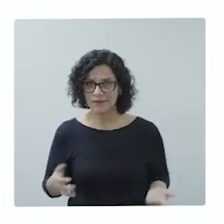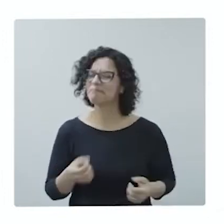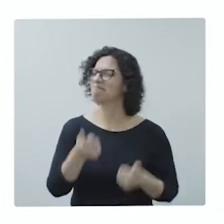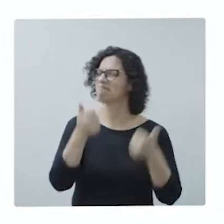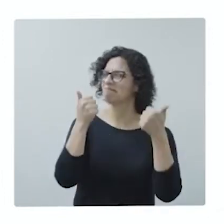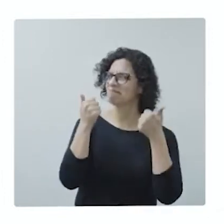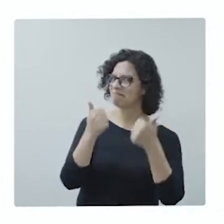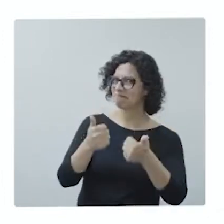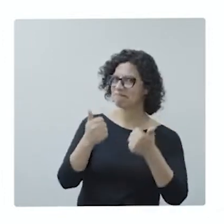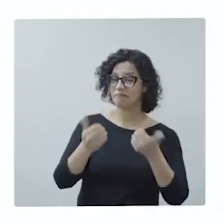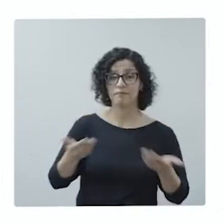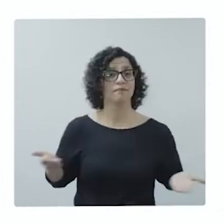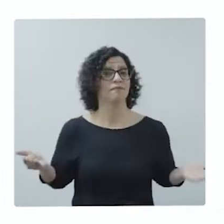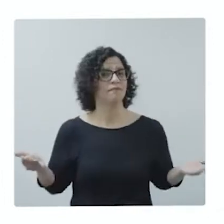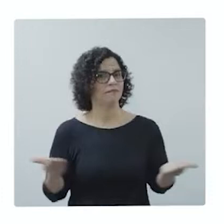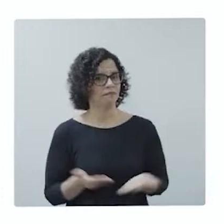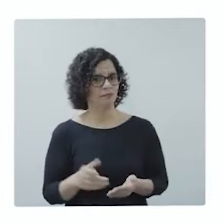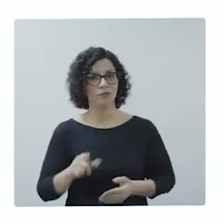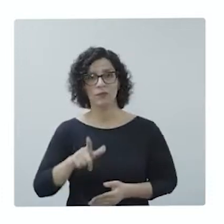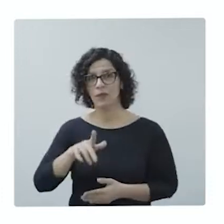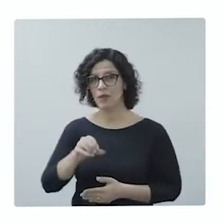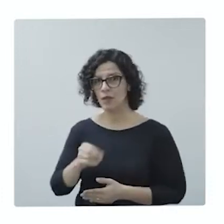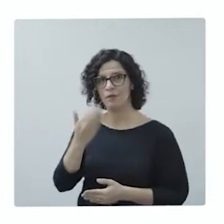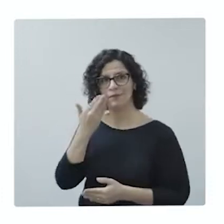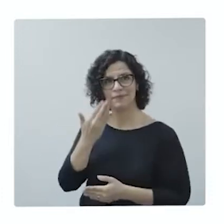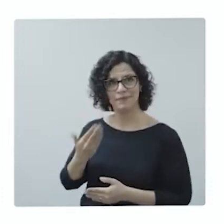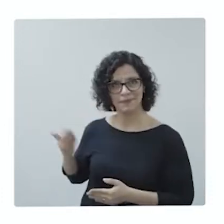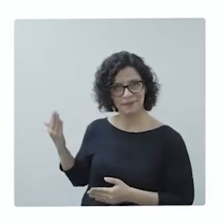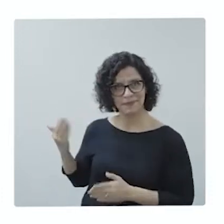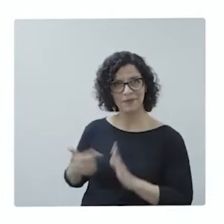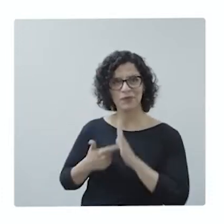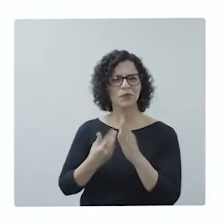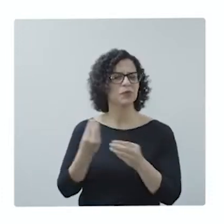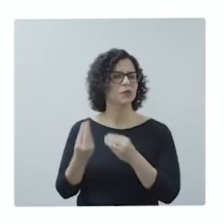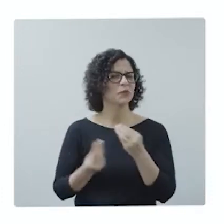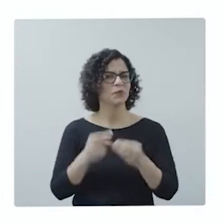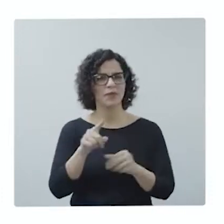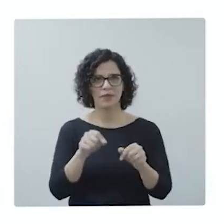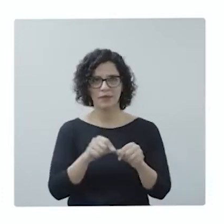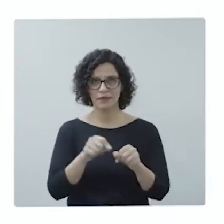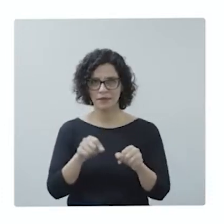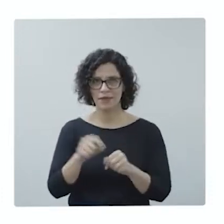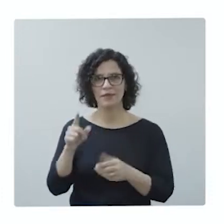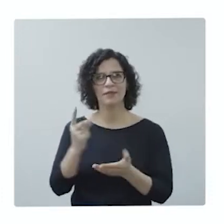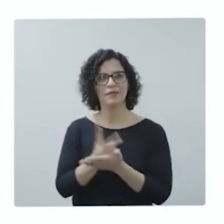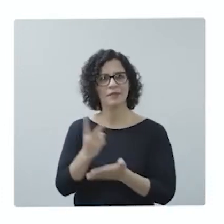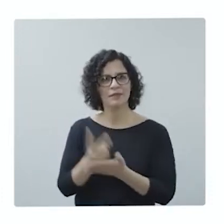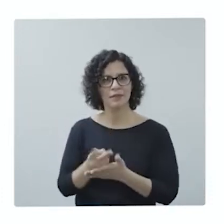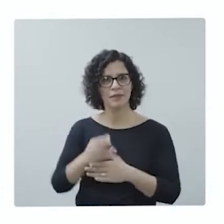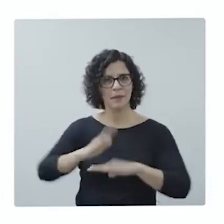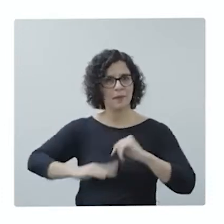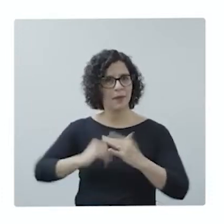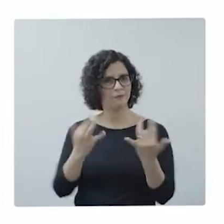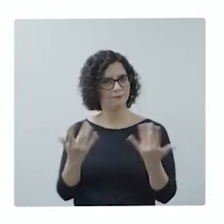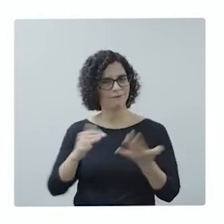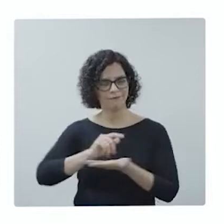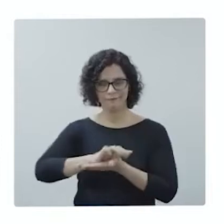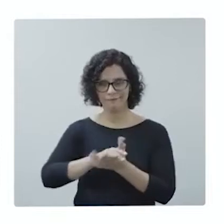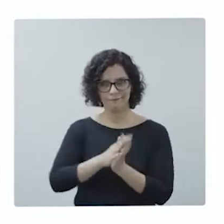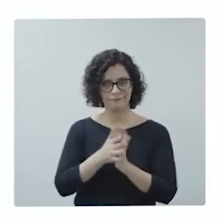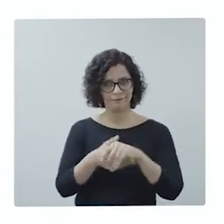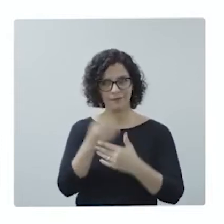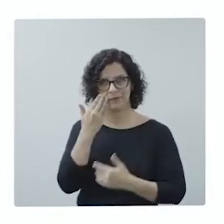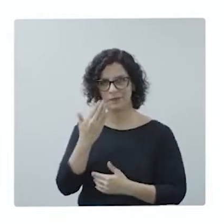Muito bem. E hoje o Léo vai nos mostrar como que ele lava suas mãos.